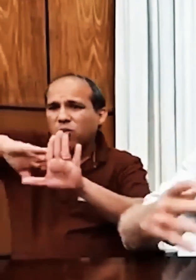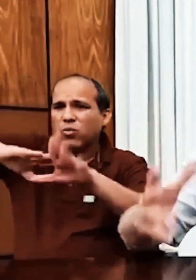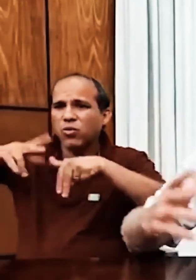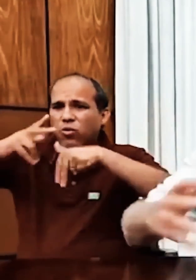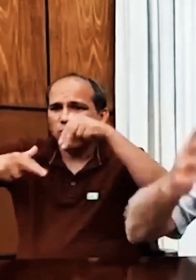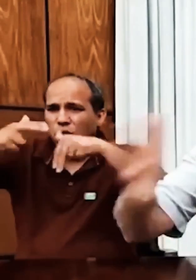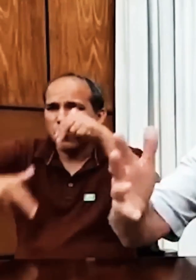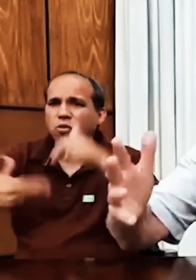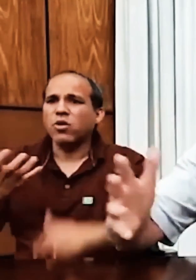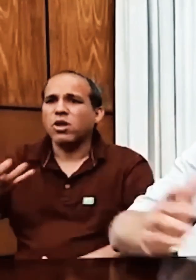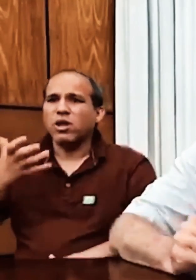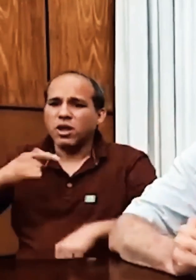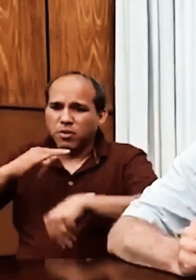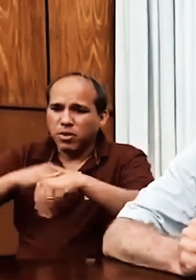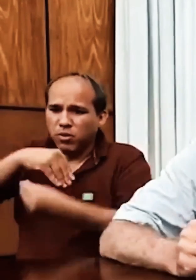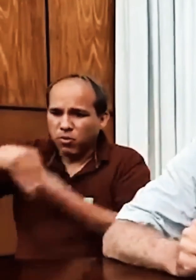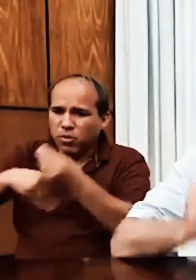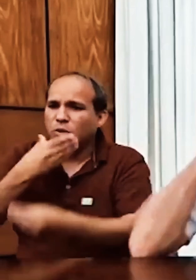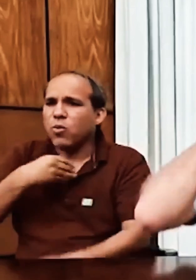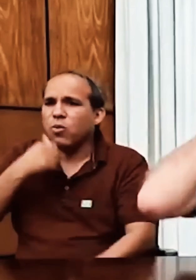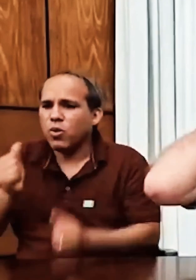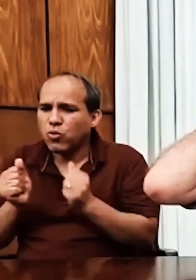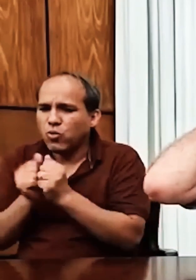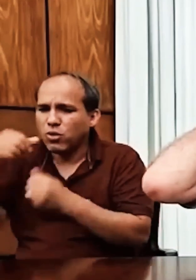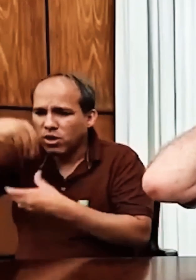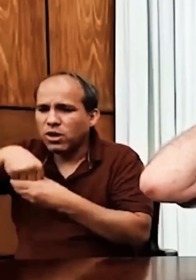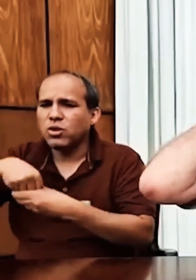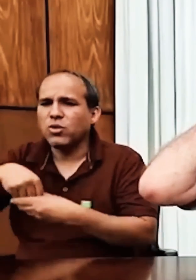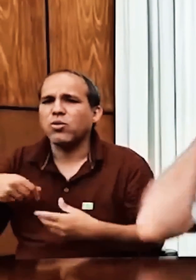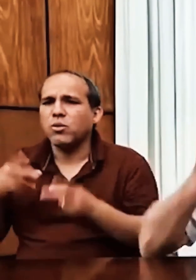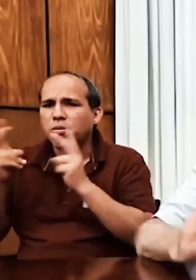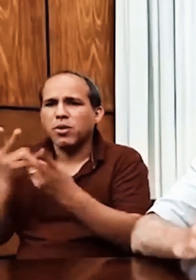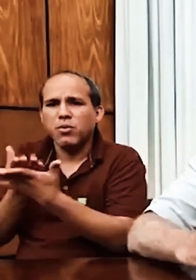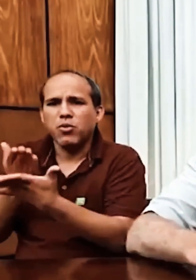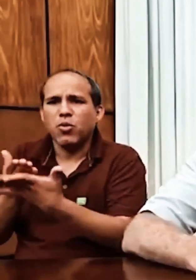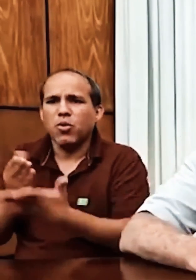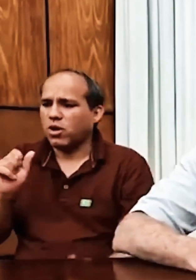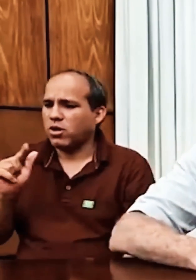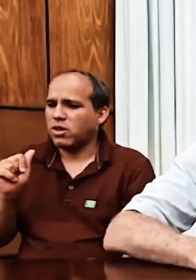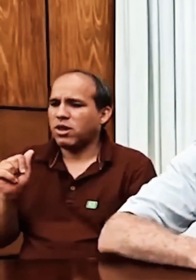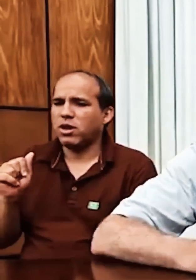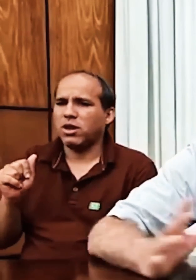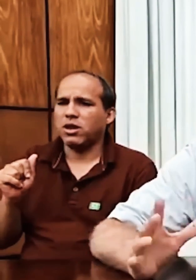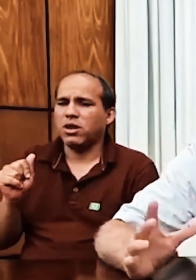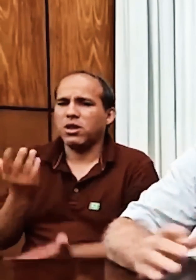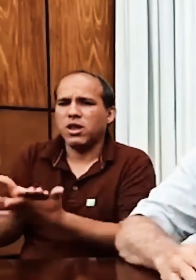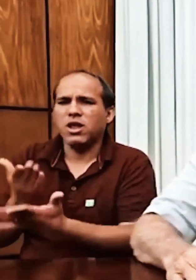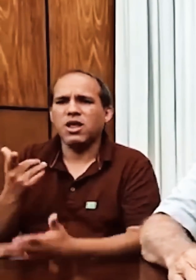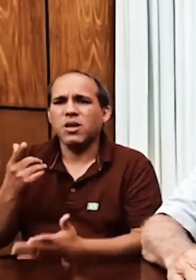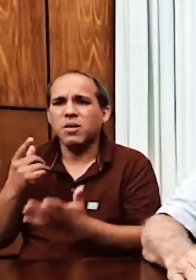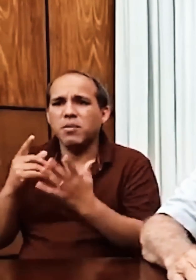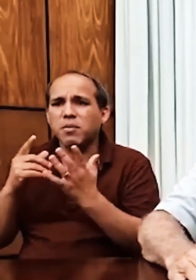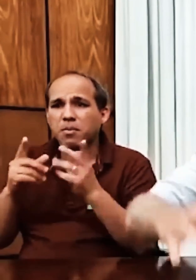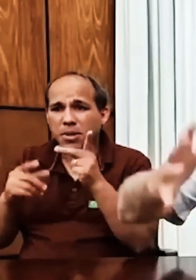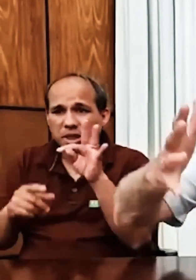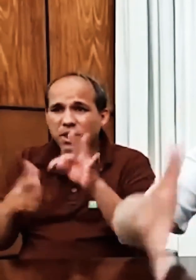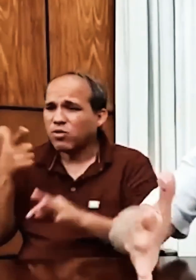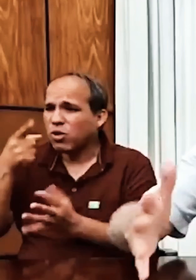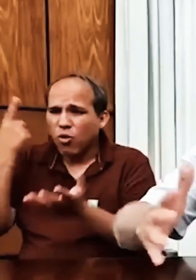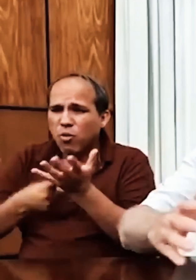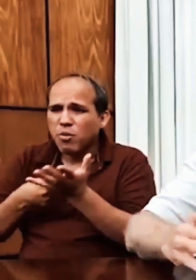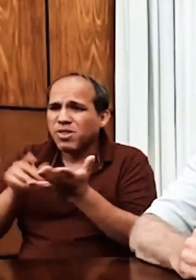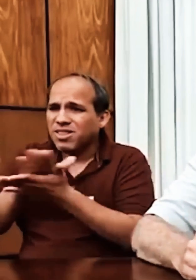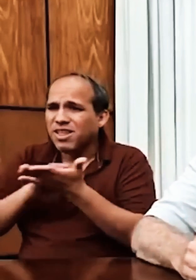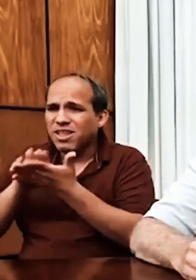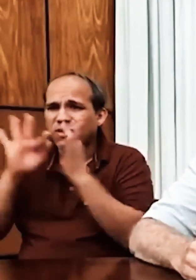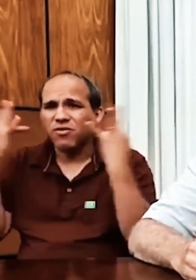que quer o banheiro unissex dos nossos filhos em sala de aula. Não tem compromisso nenhum com a família. Quer o